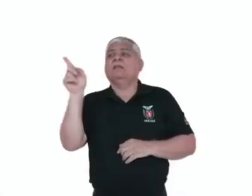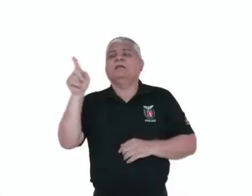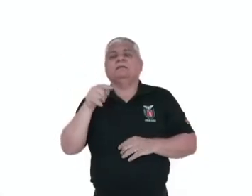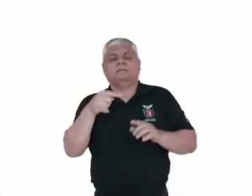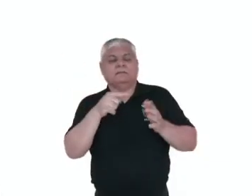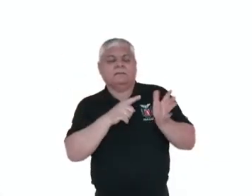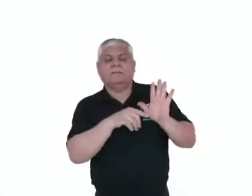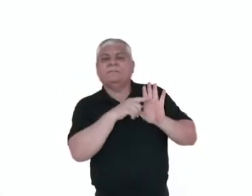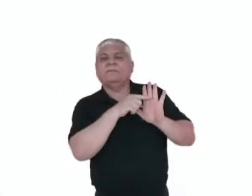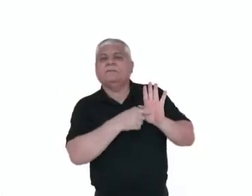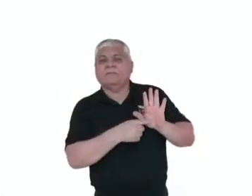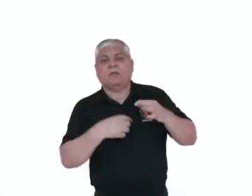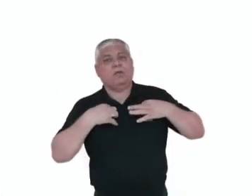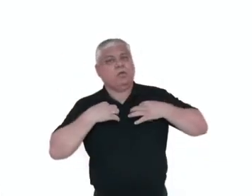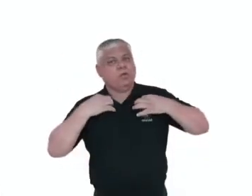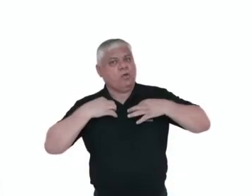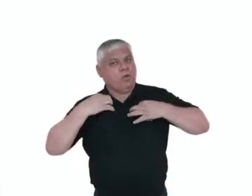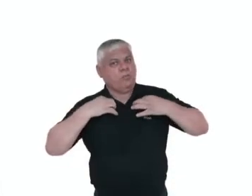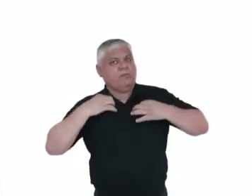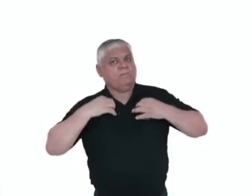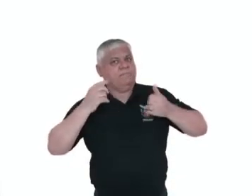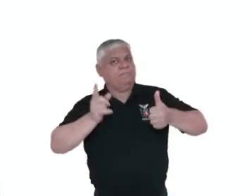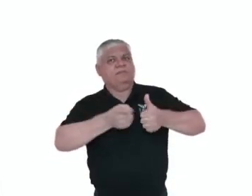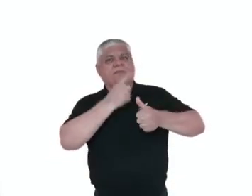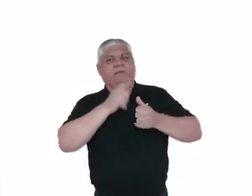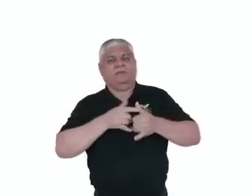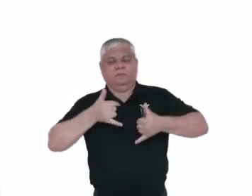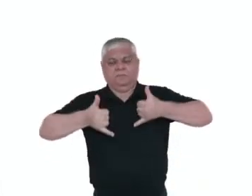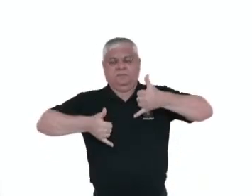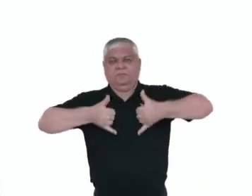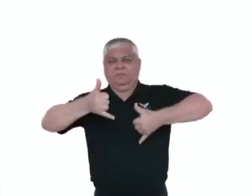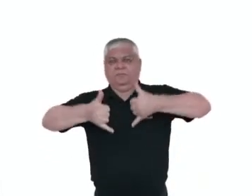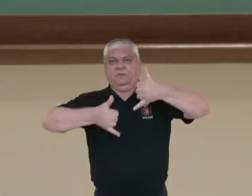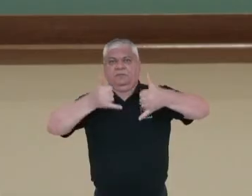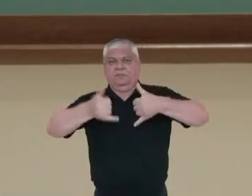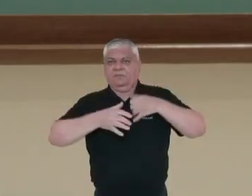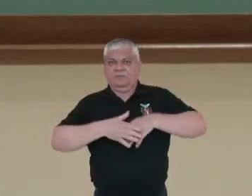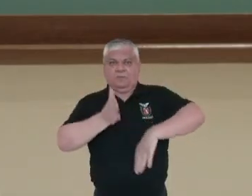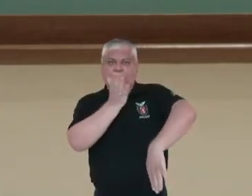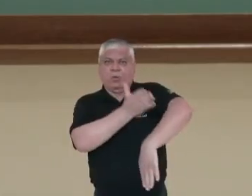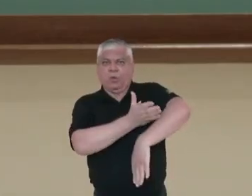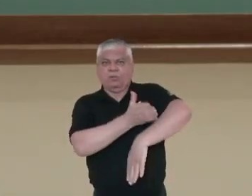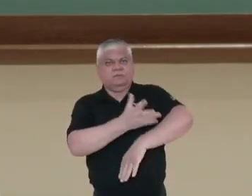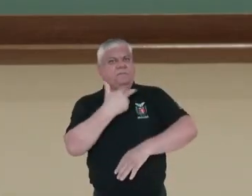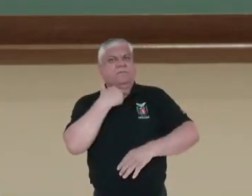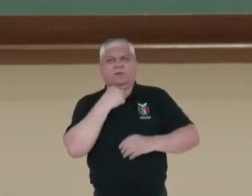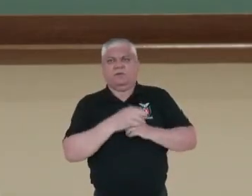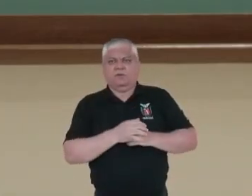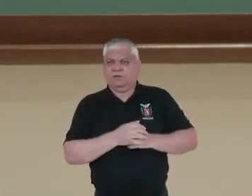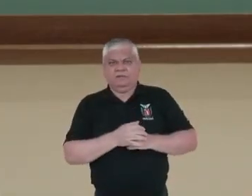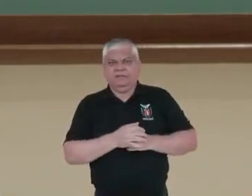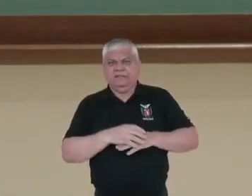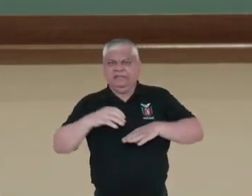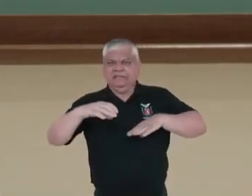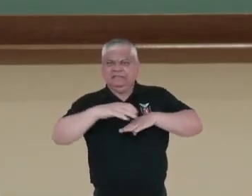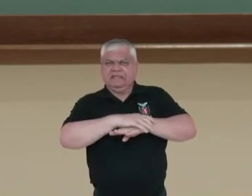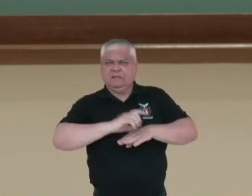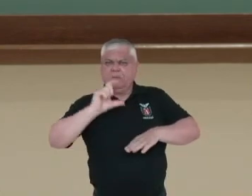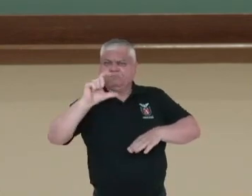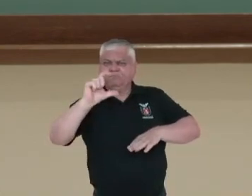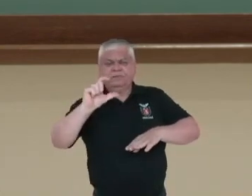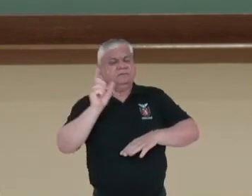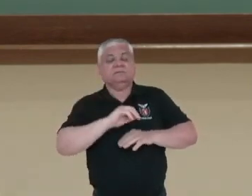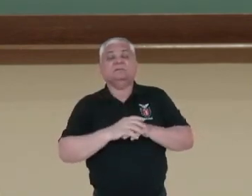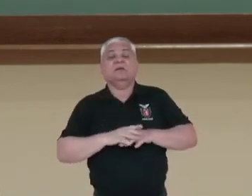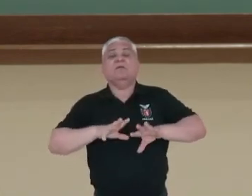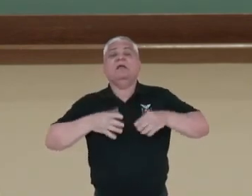orientações primeira vestimenta você não pode ir de salto de bota aquele tênis com plataforma não tem que